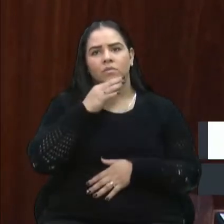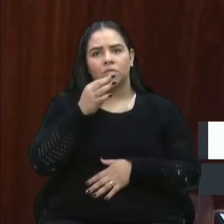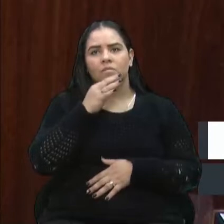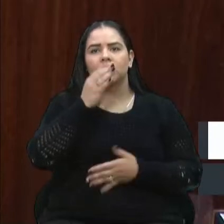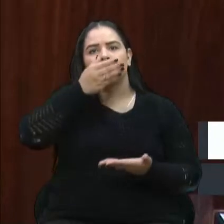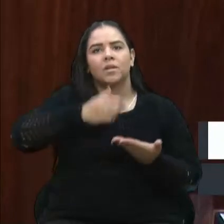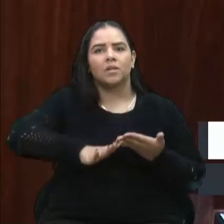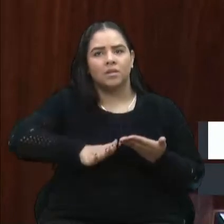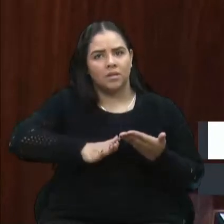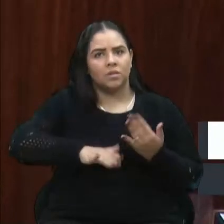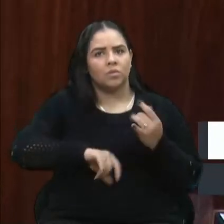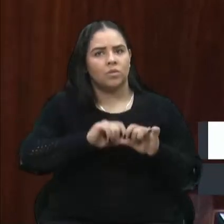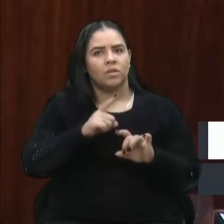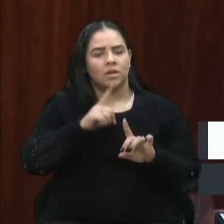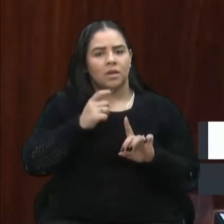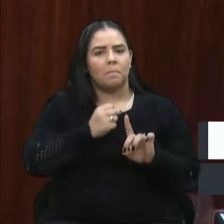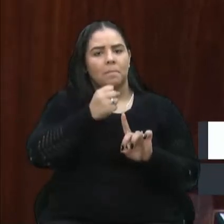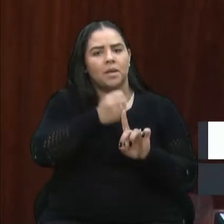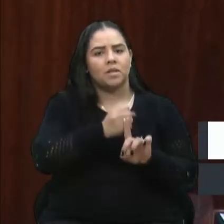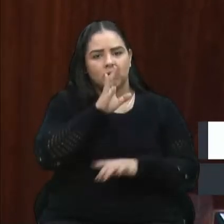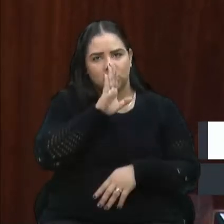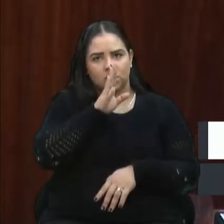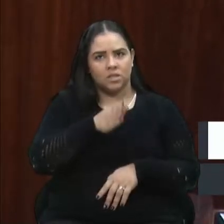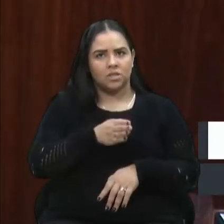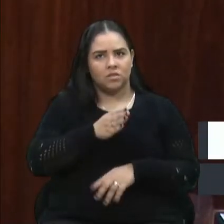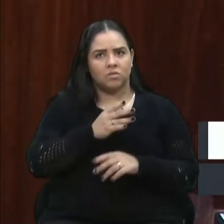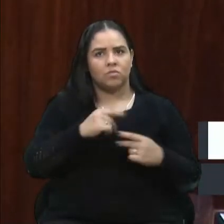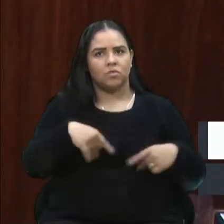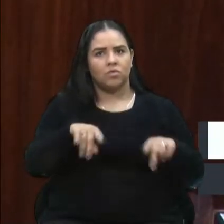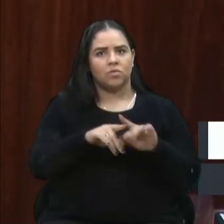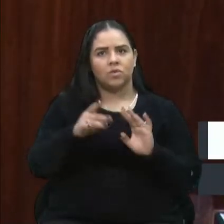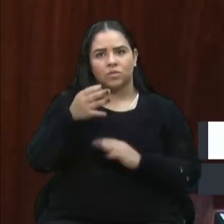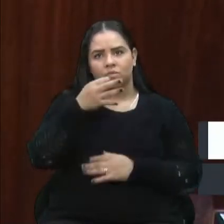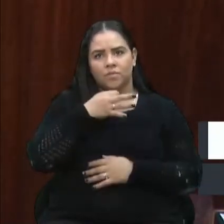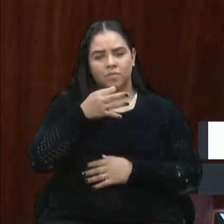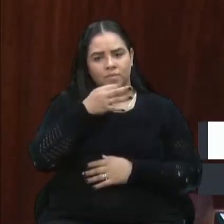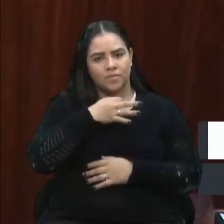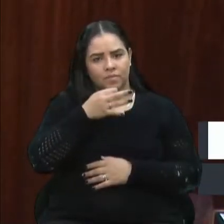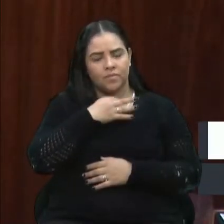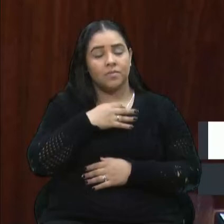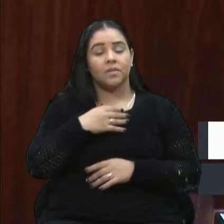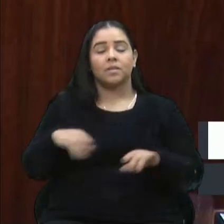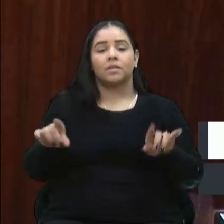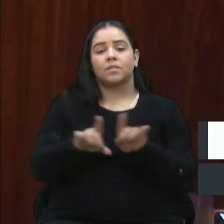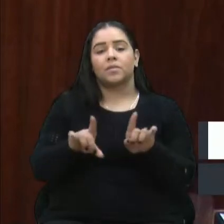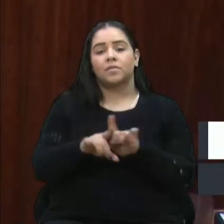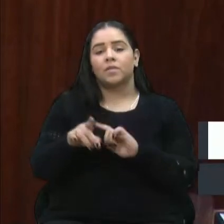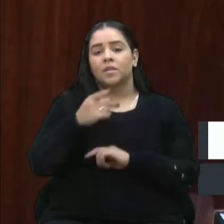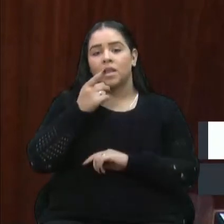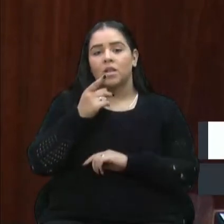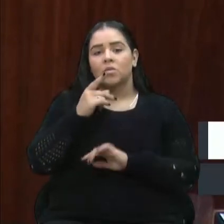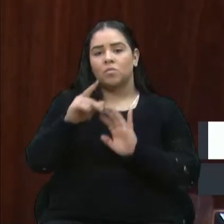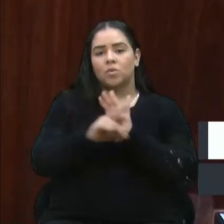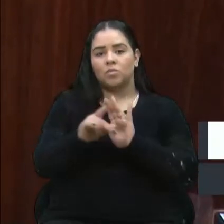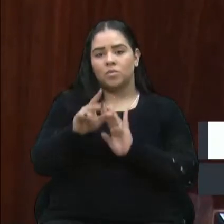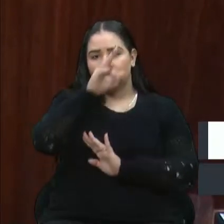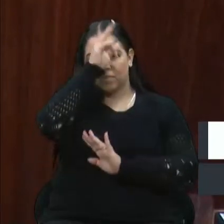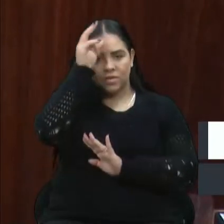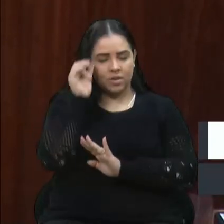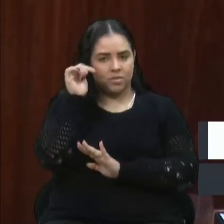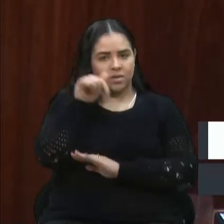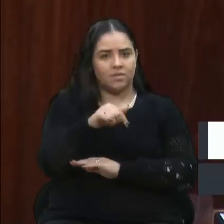déficit grande que impacta diretamente na população caxiense. E é também dito pelo próprio prefeito aqui da